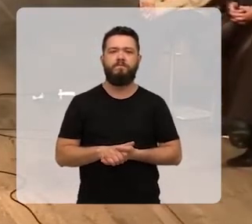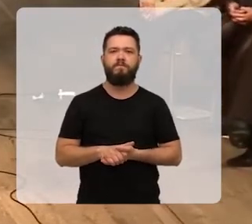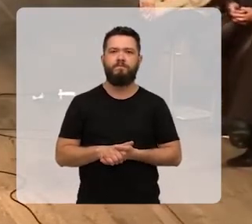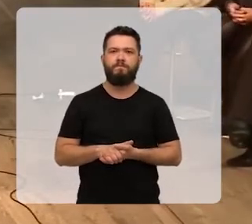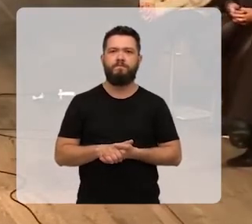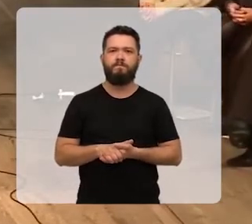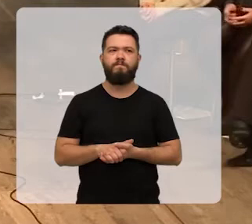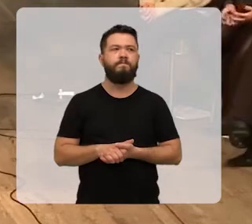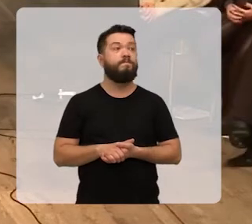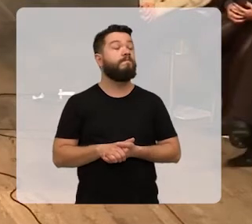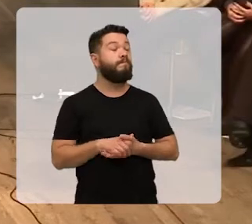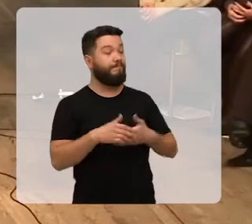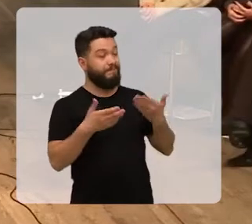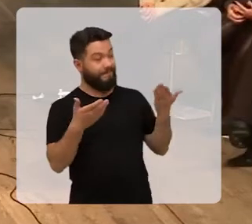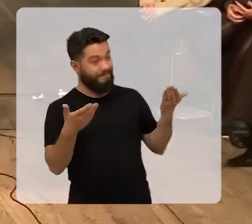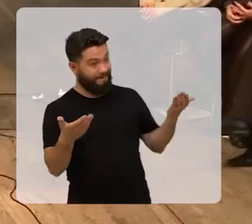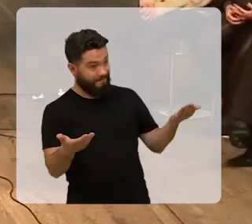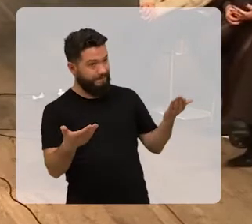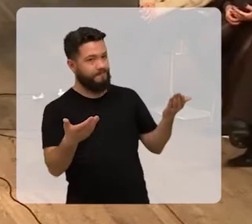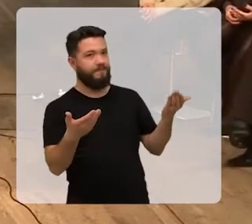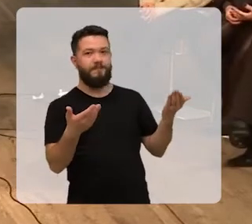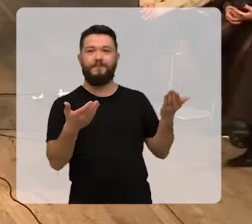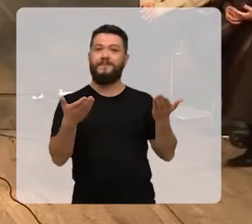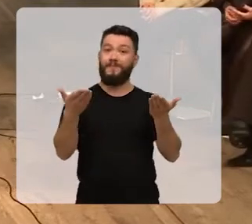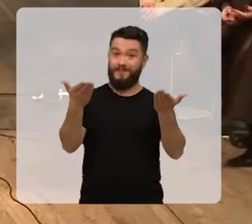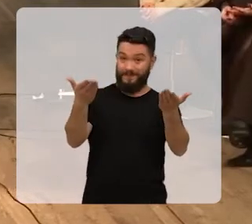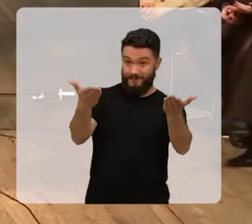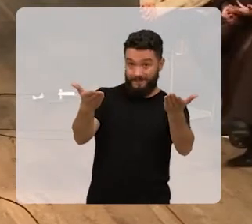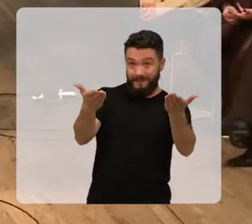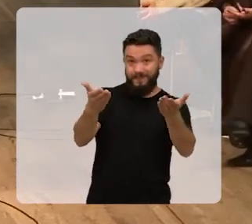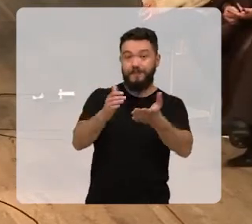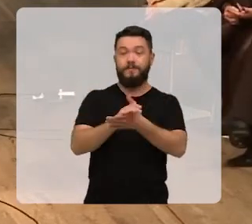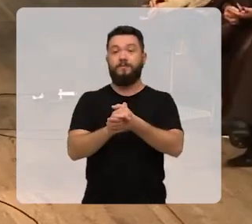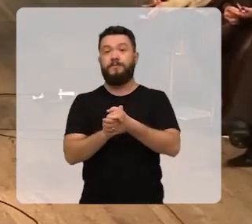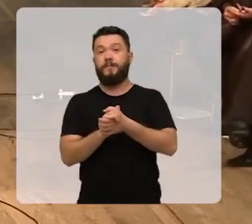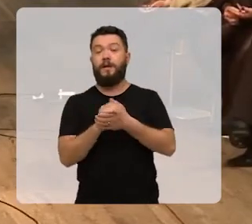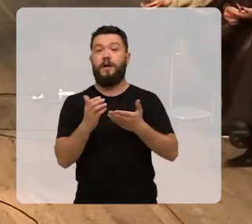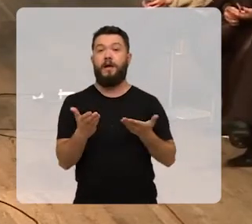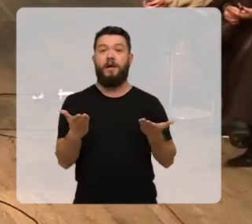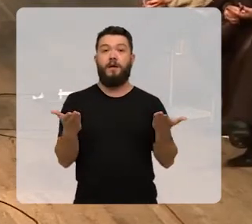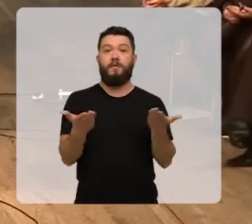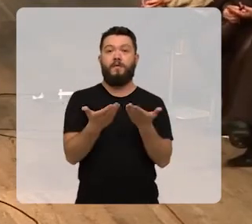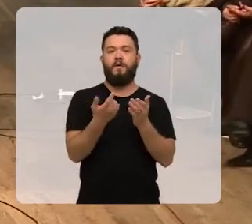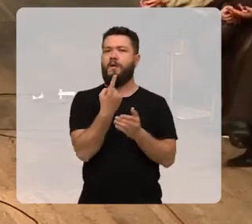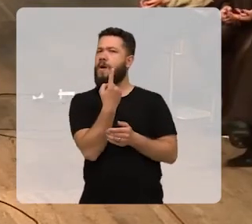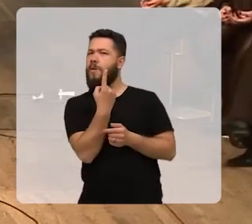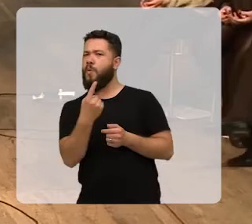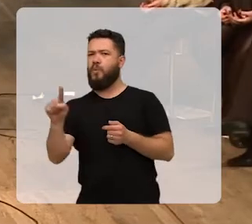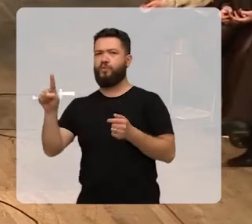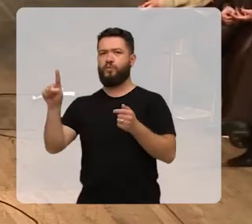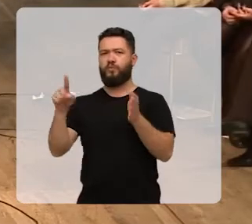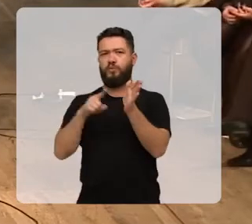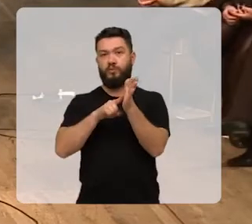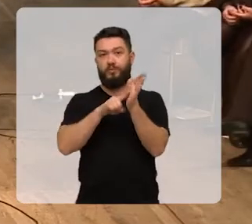senhora Nanete senhoras e senhores nós vamos agora para uma última questão pode ser?